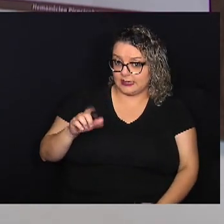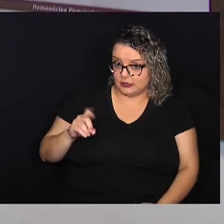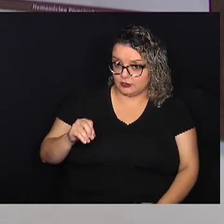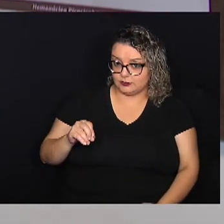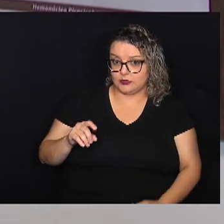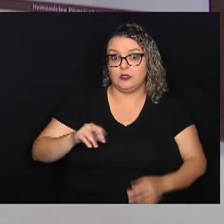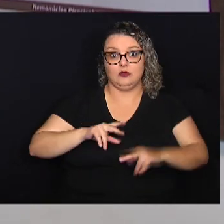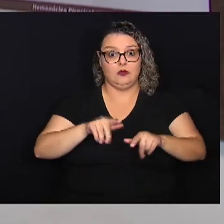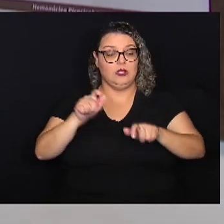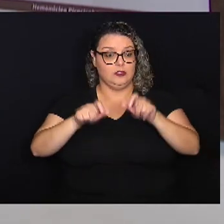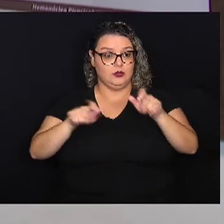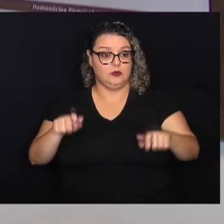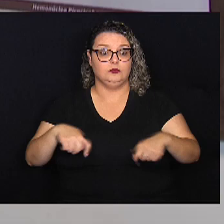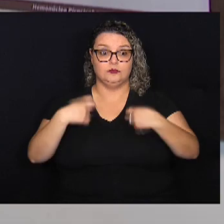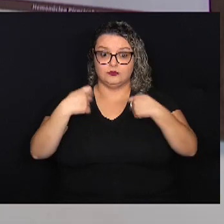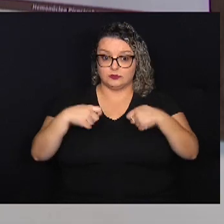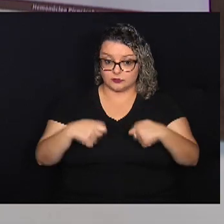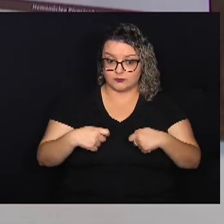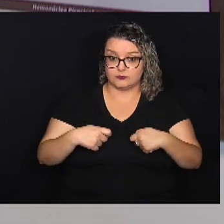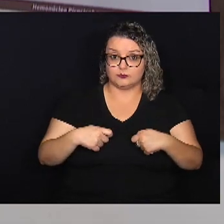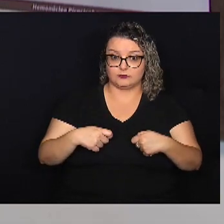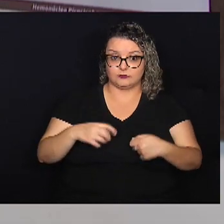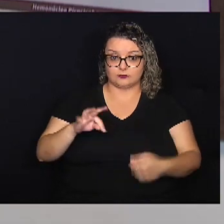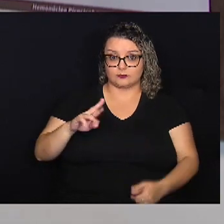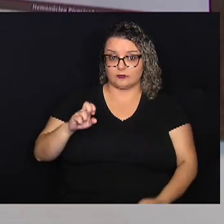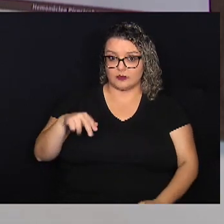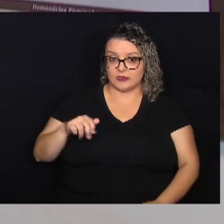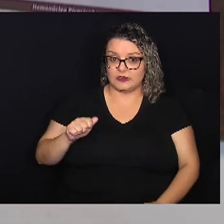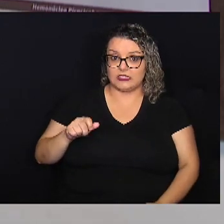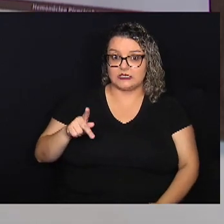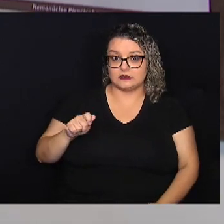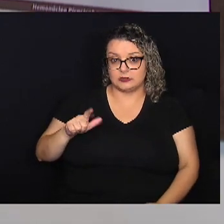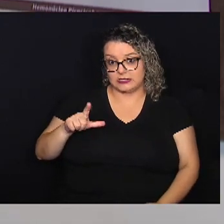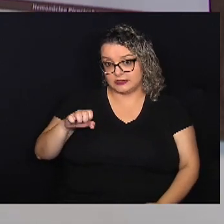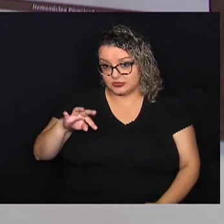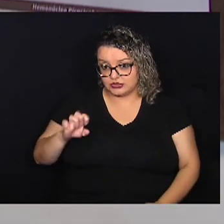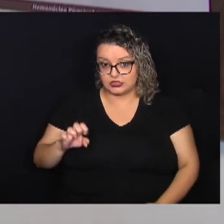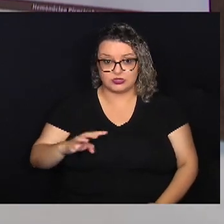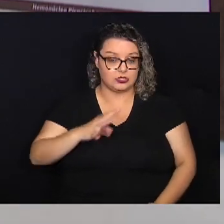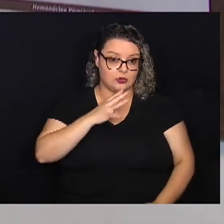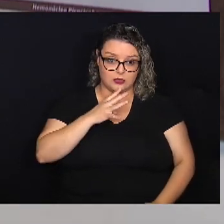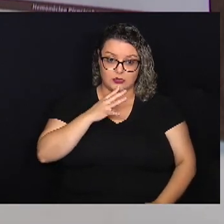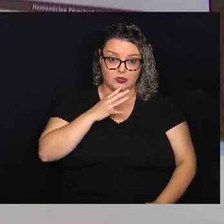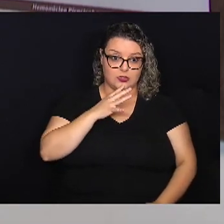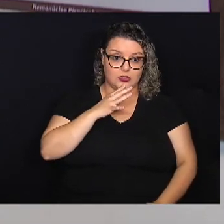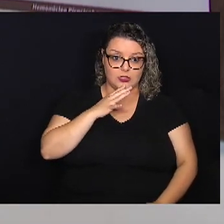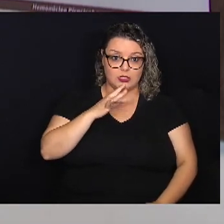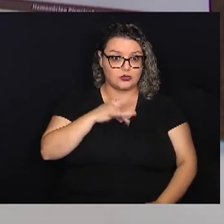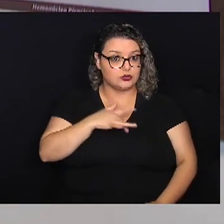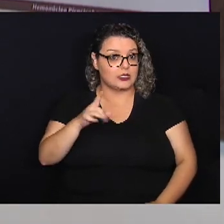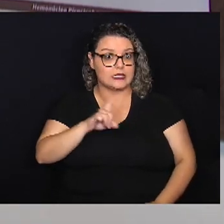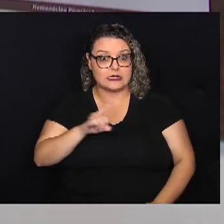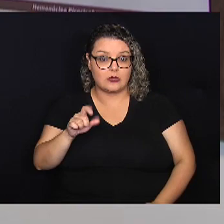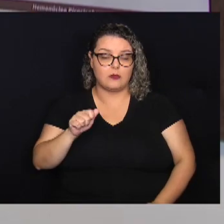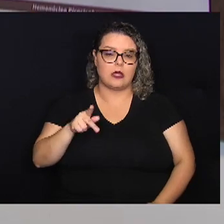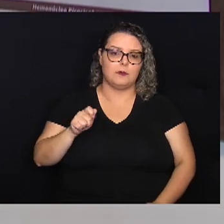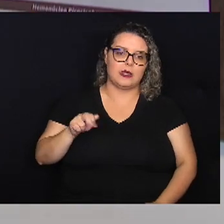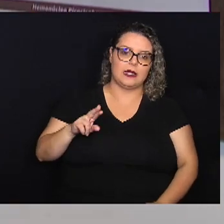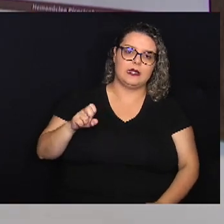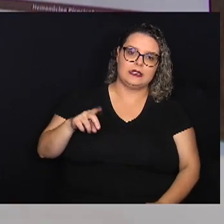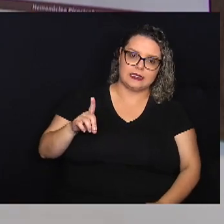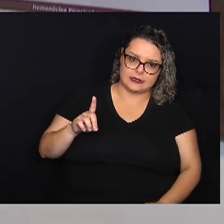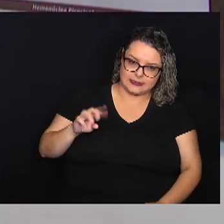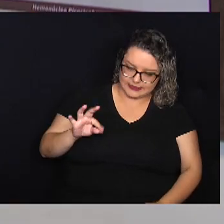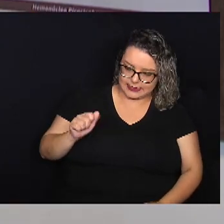Muitas pessoas vão precisar de um transplante de pessoas que não conhecem, que é o que a gente chama de doação de não aparentado. E é aí que o REDOME,